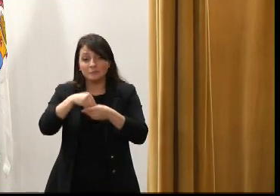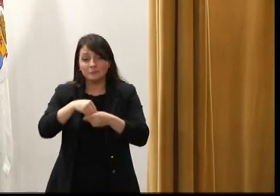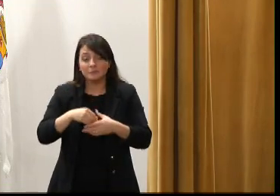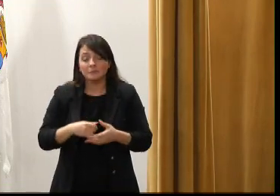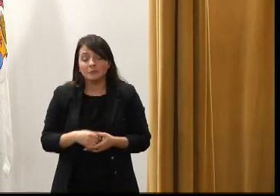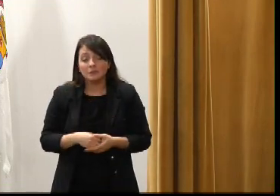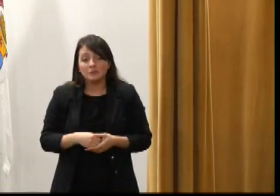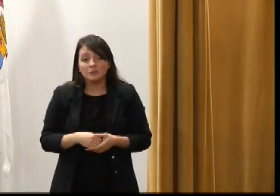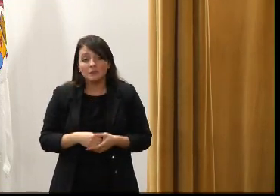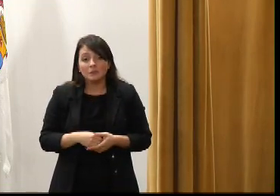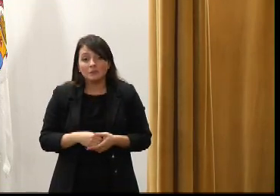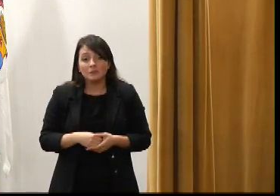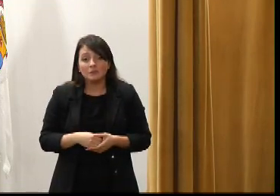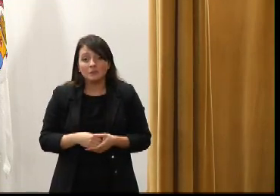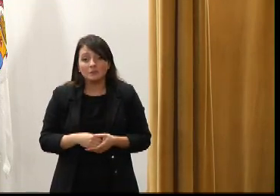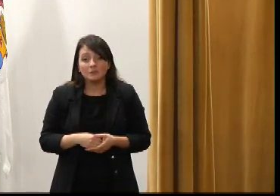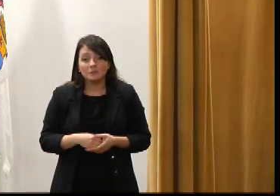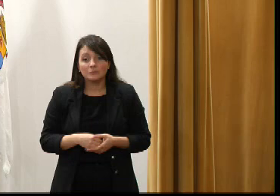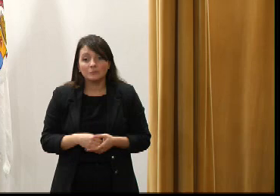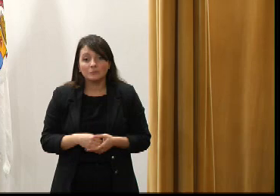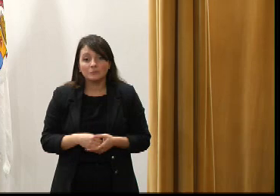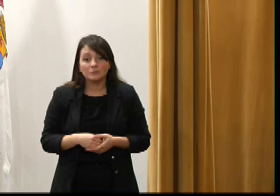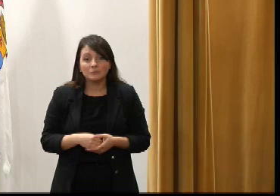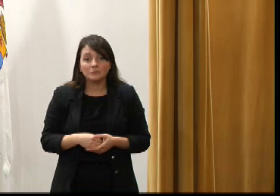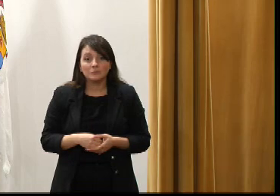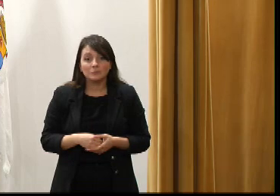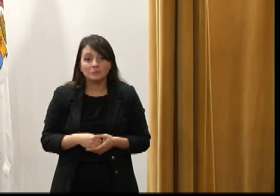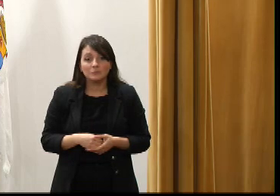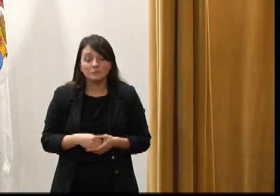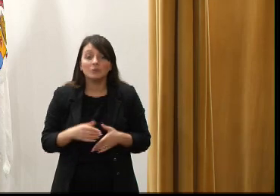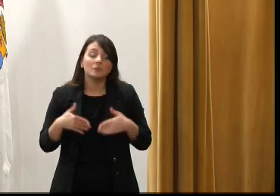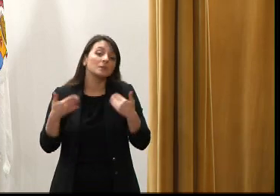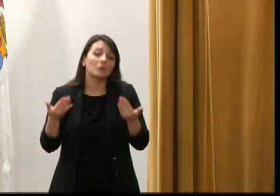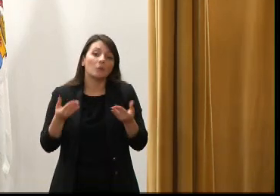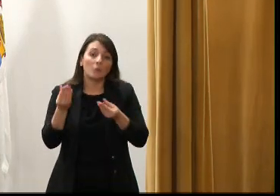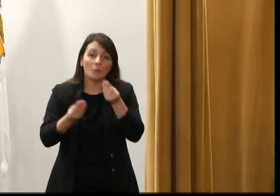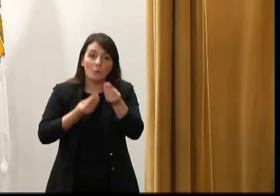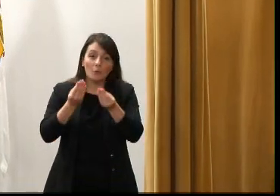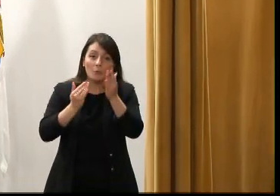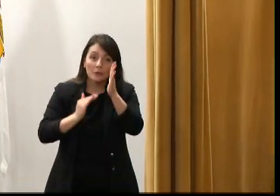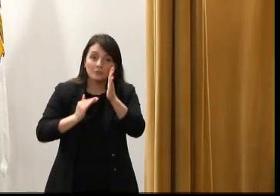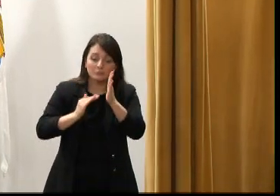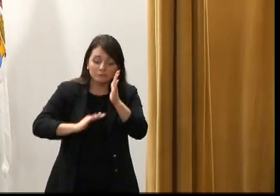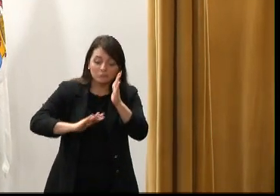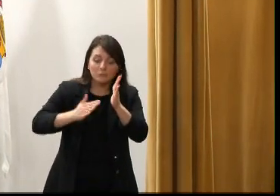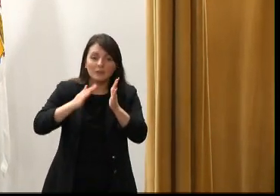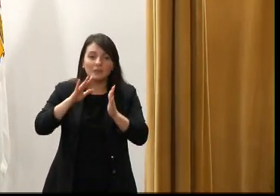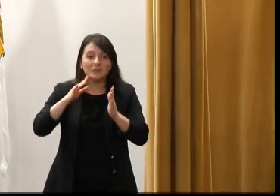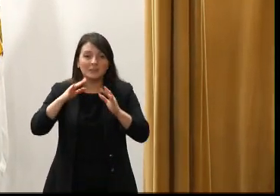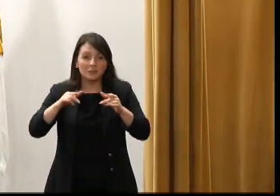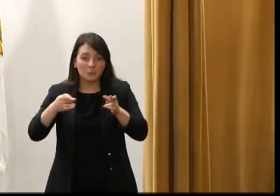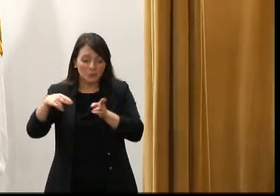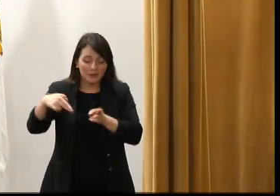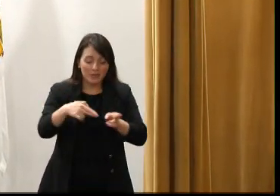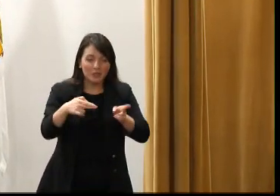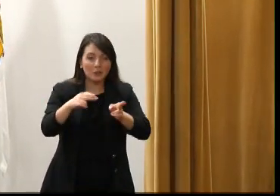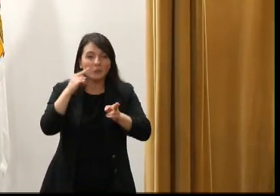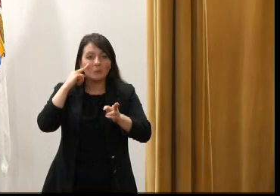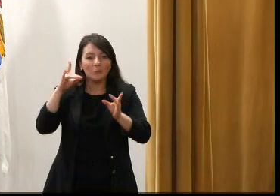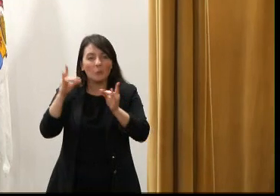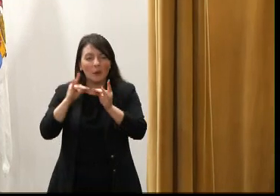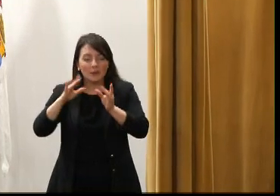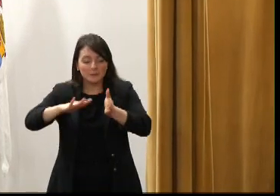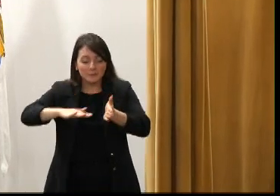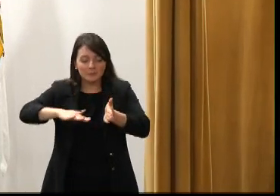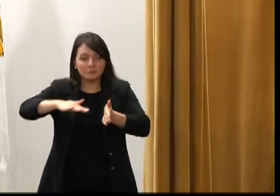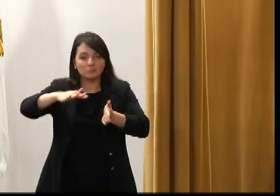de como, vou voltar aqui um pouquinho, de como, então, a elevação do nível do Guaíba, né, relacionada com a elevação do